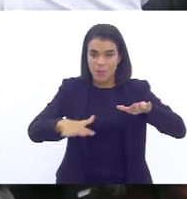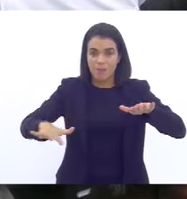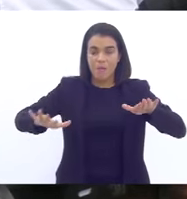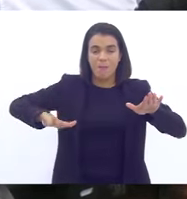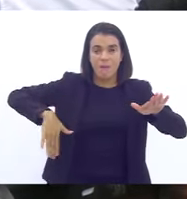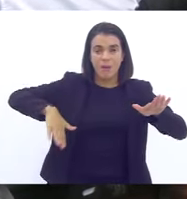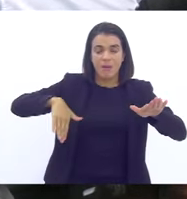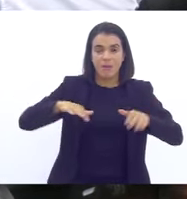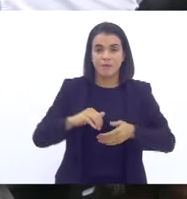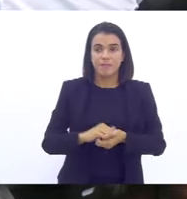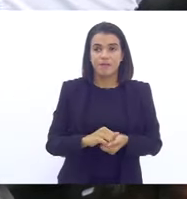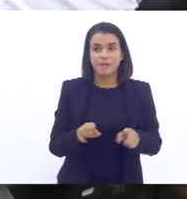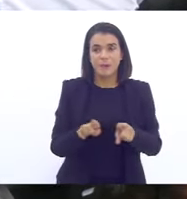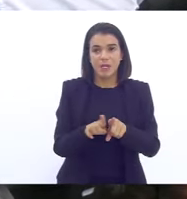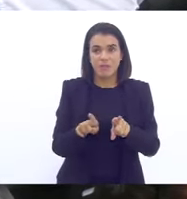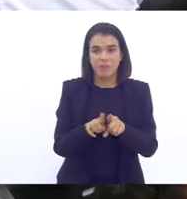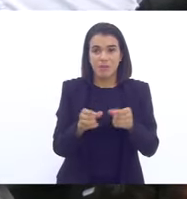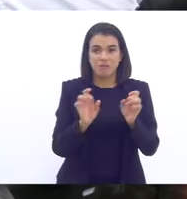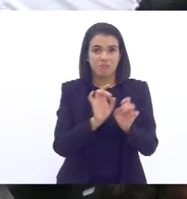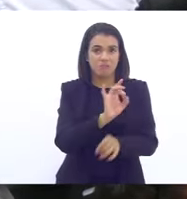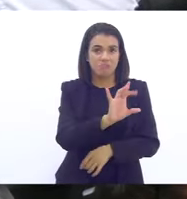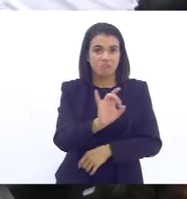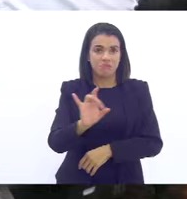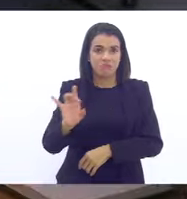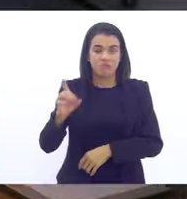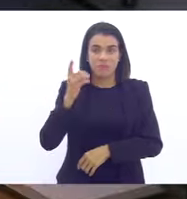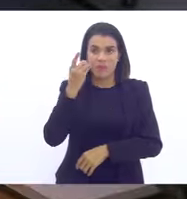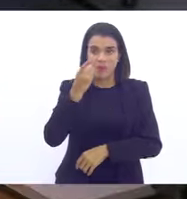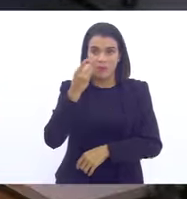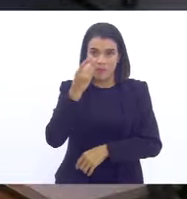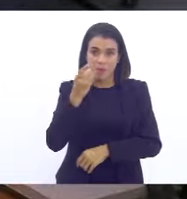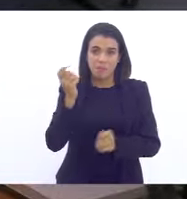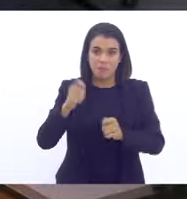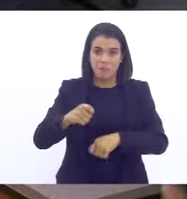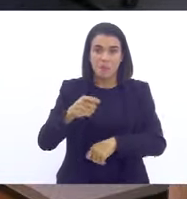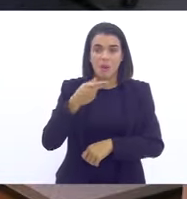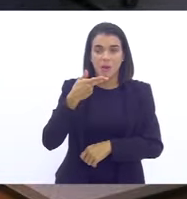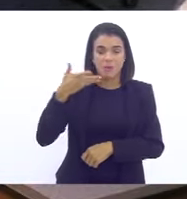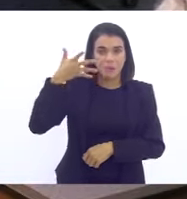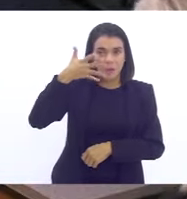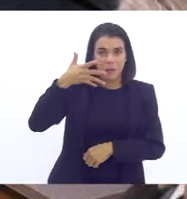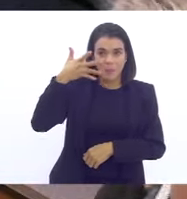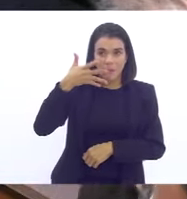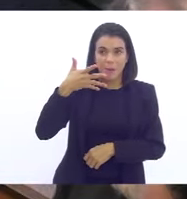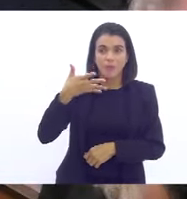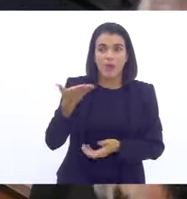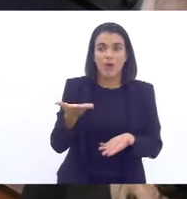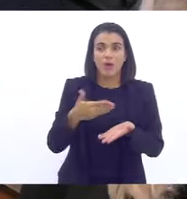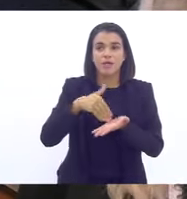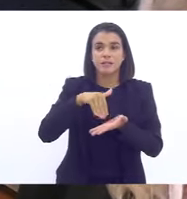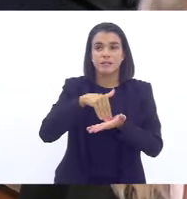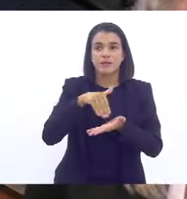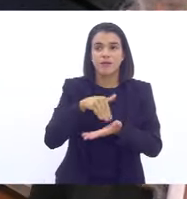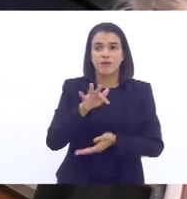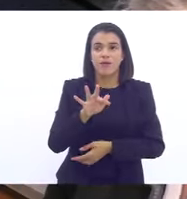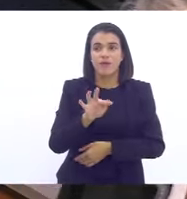Depois, abrir a palavra para os senhores deputados, com a palavra o secretário Felipe Peixoto.